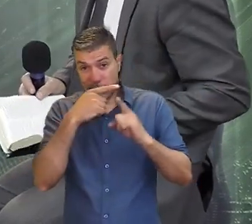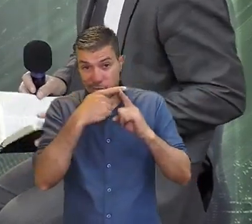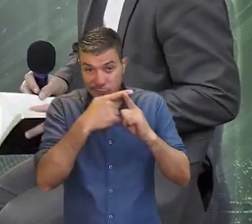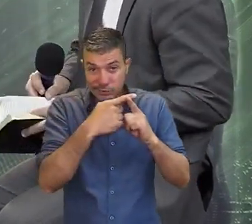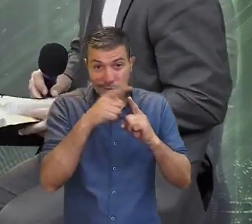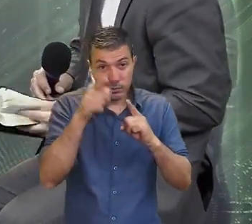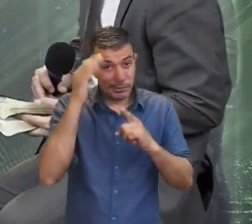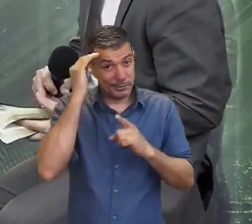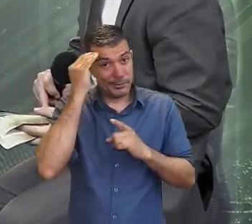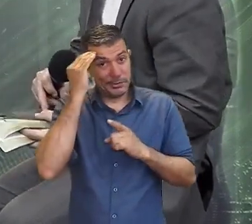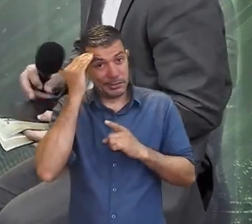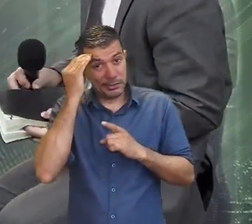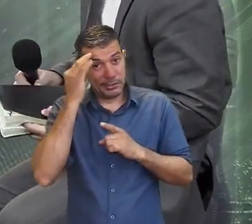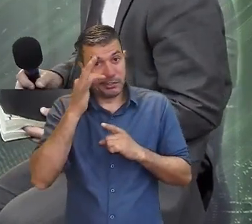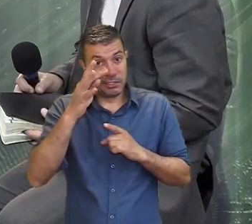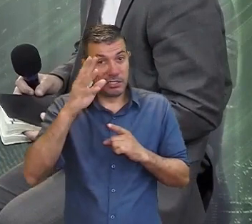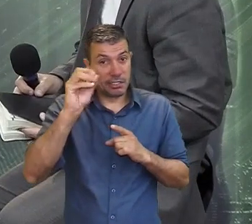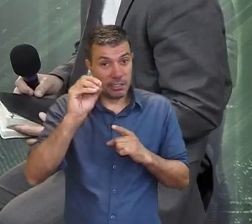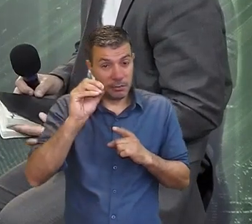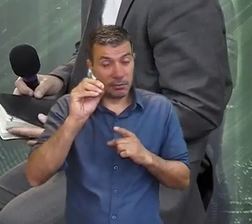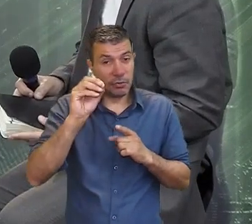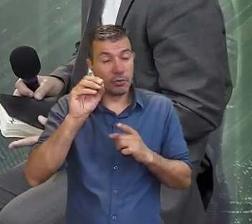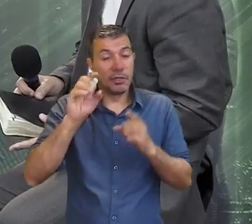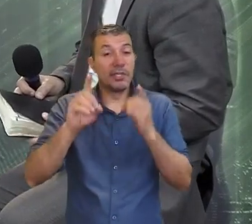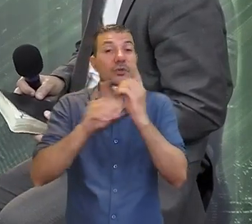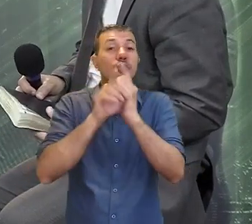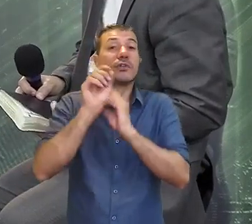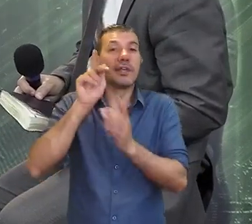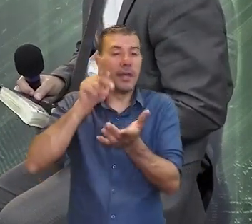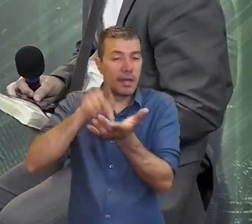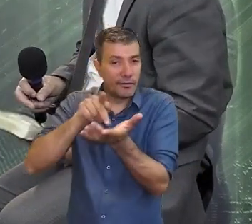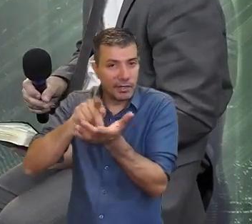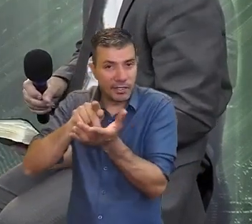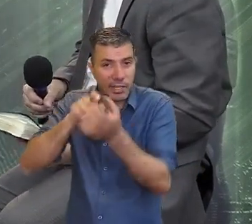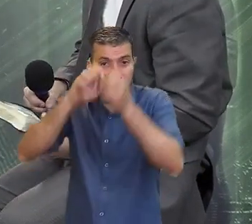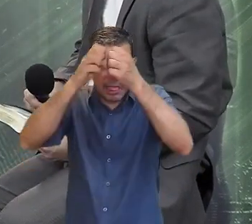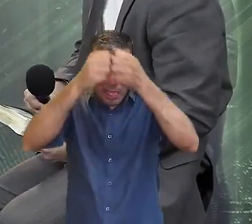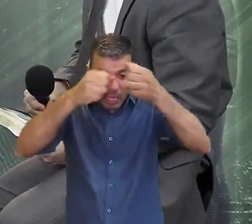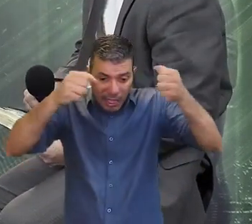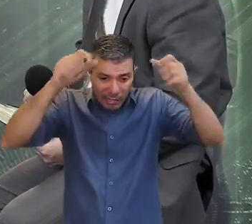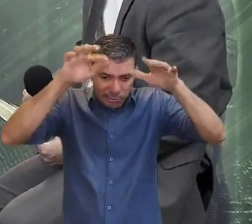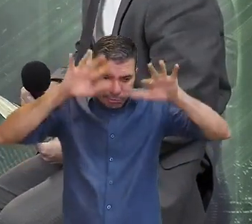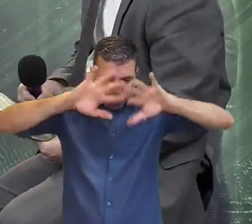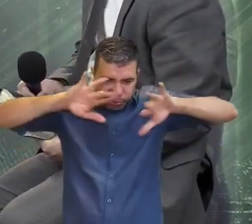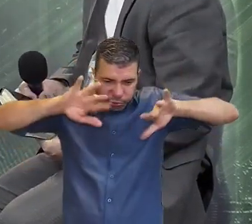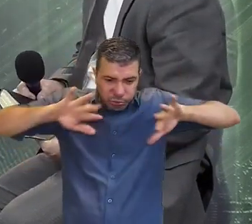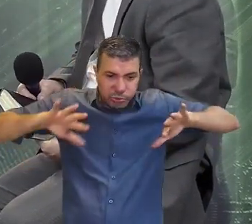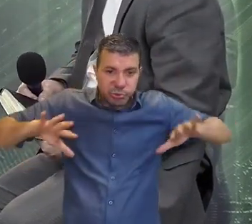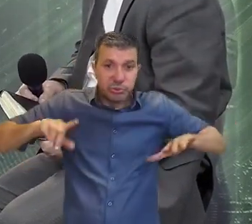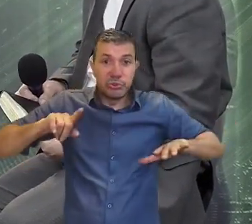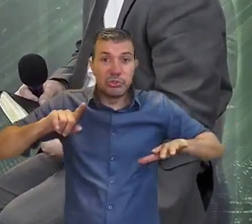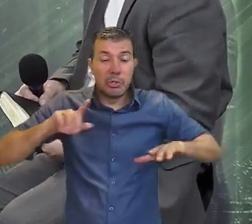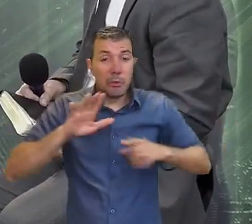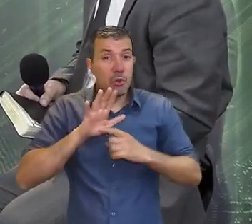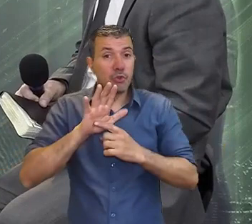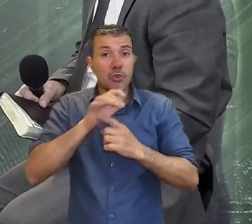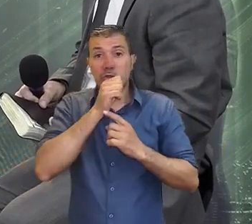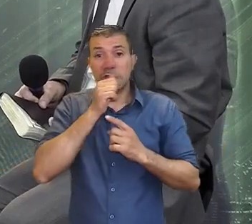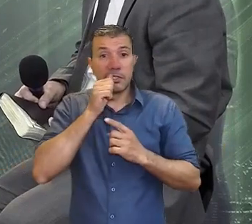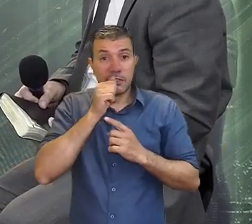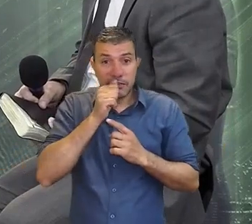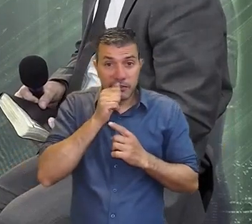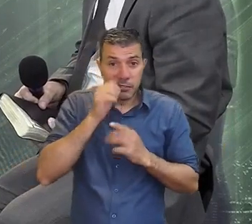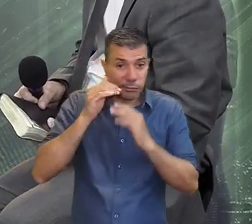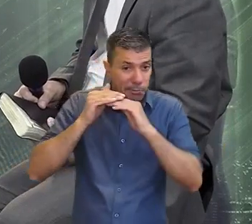que o tipo encontrou a realidade. Quando o véu do tempo se rasgou, mostrou o fim de todo aquele sistema de sacrifício, porque o